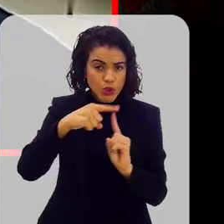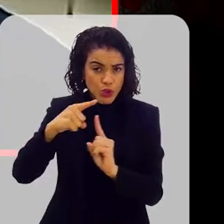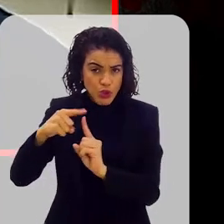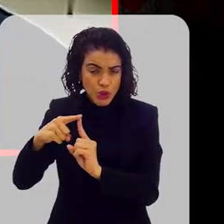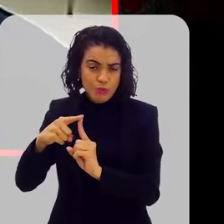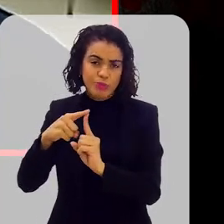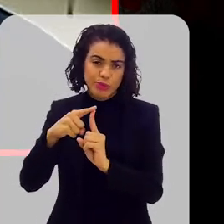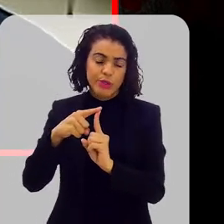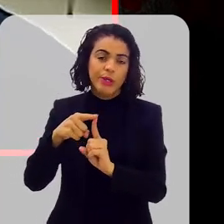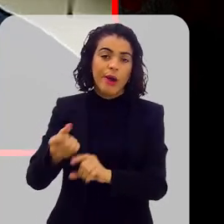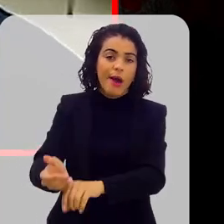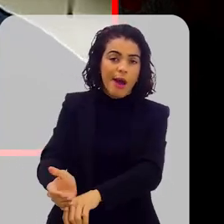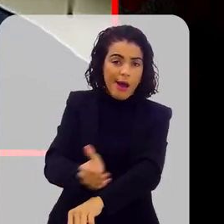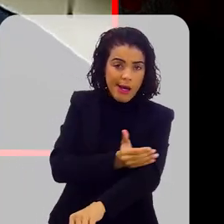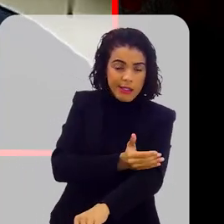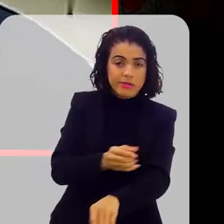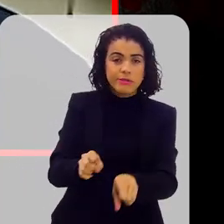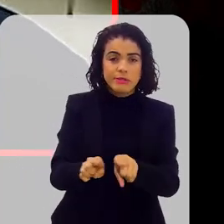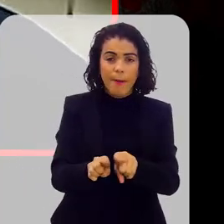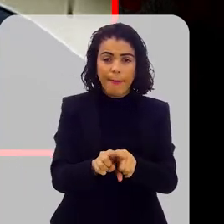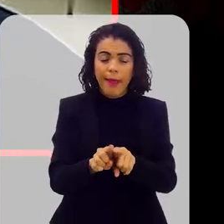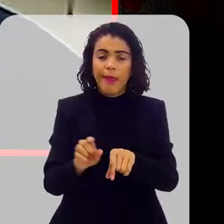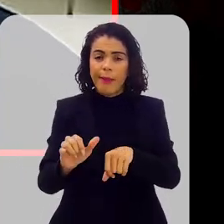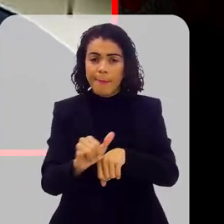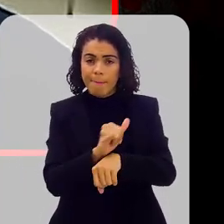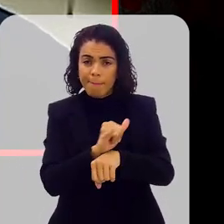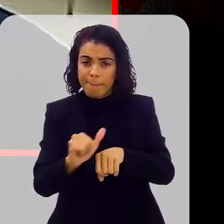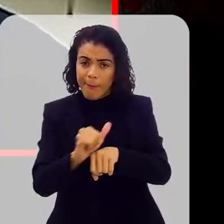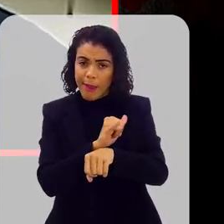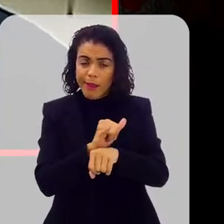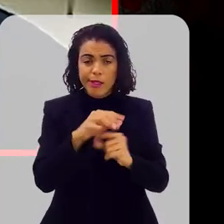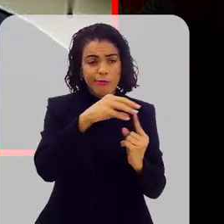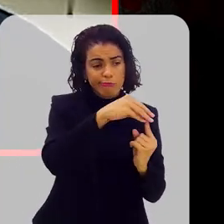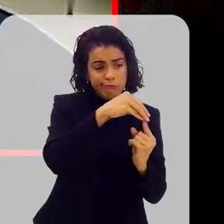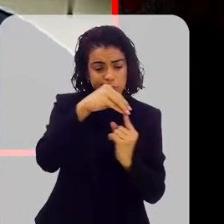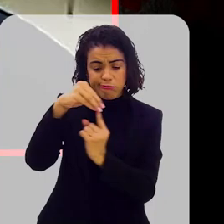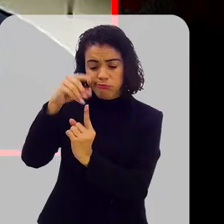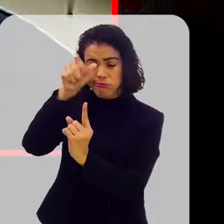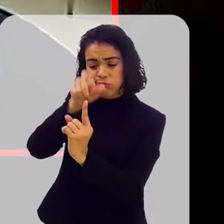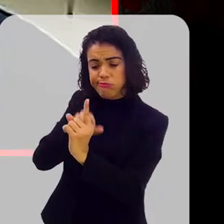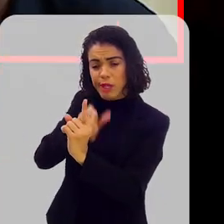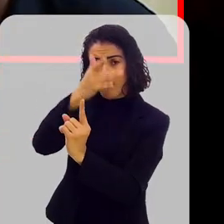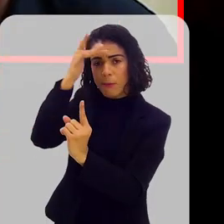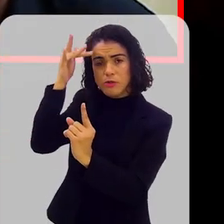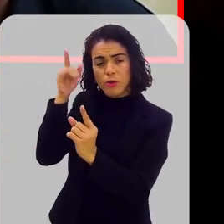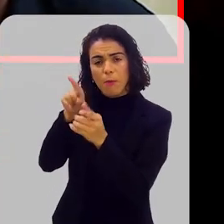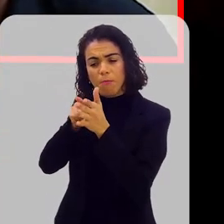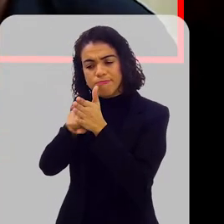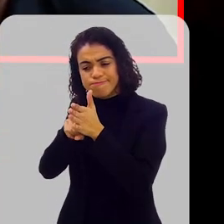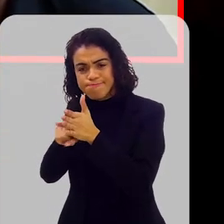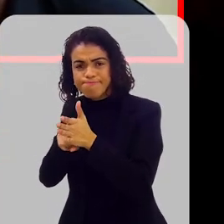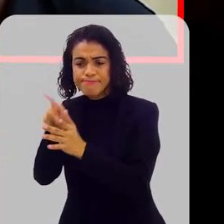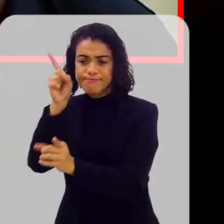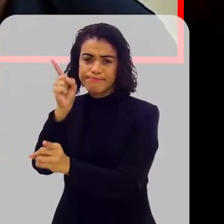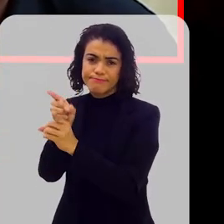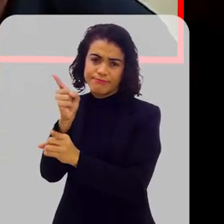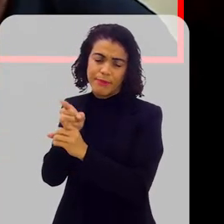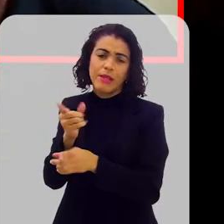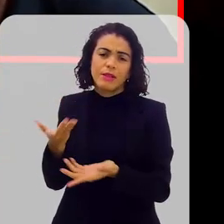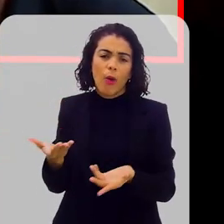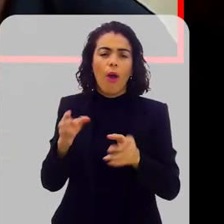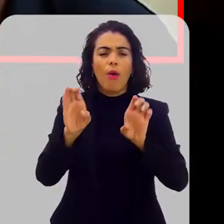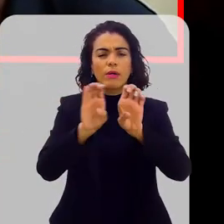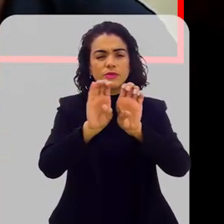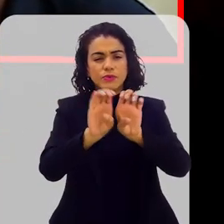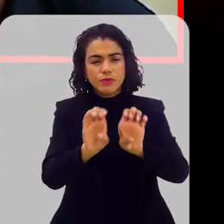lesão, né, precoce, como você tem que ter meios para conduzir aquele paciente depois do diagnóstico também, né? Uhum.